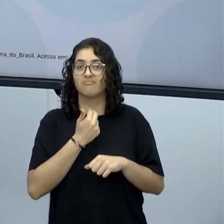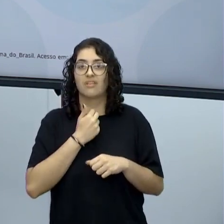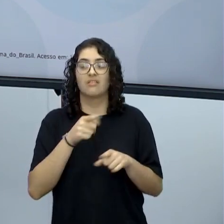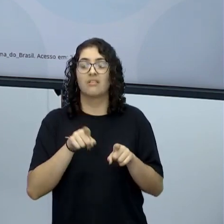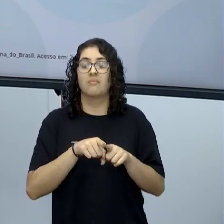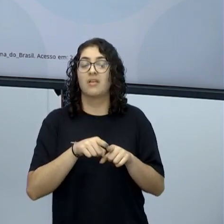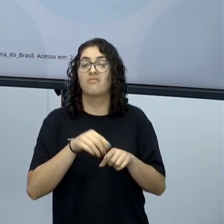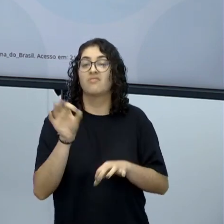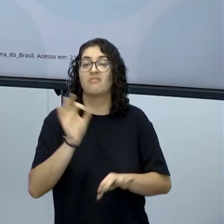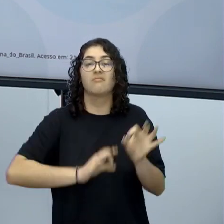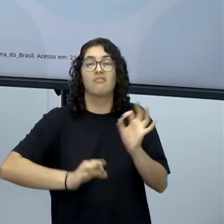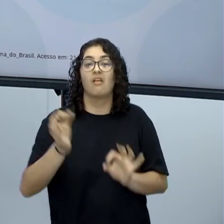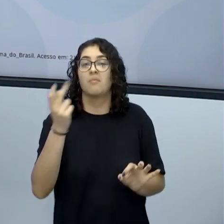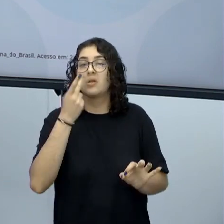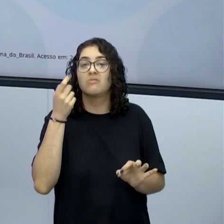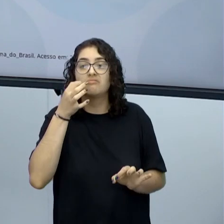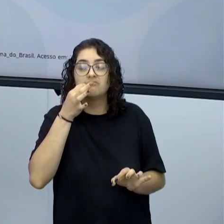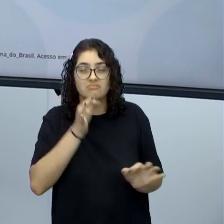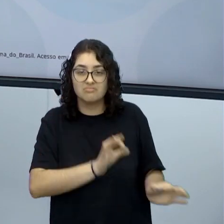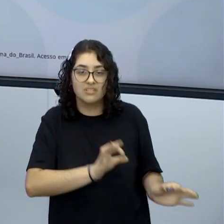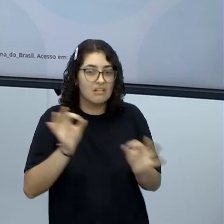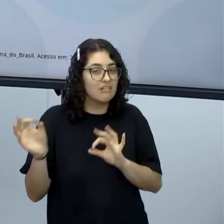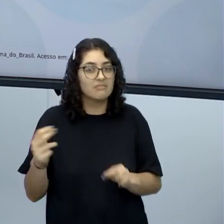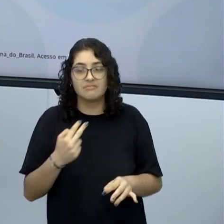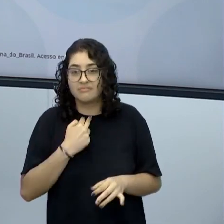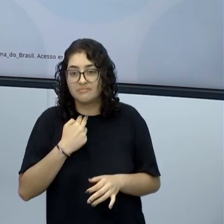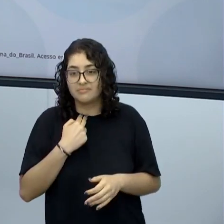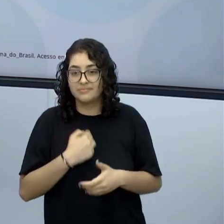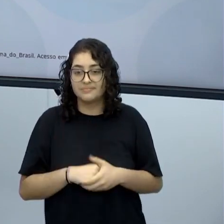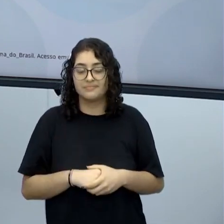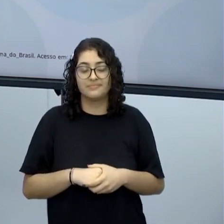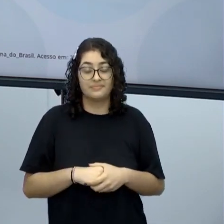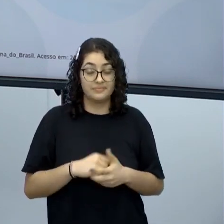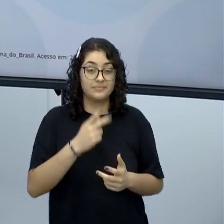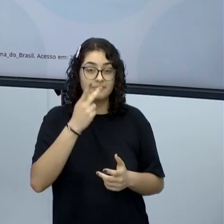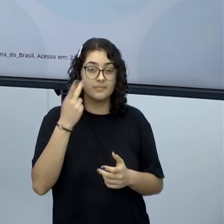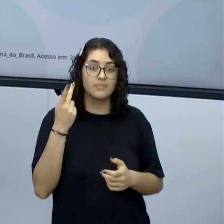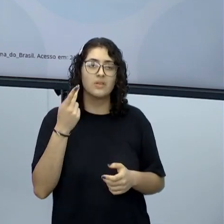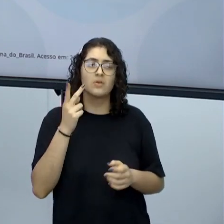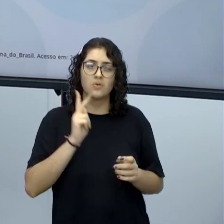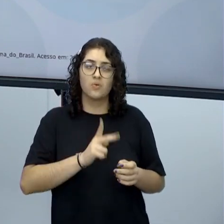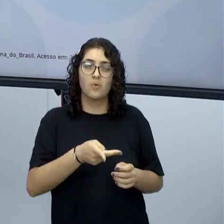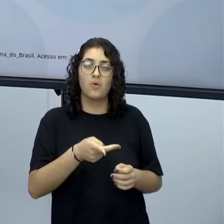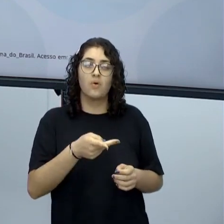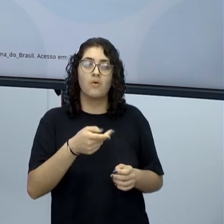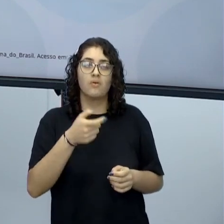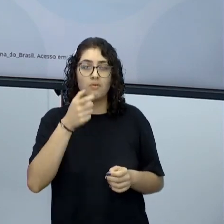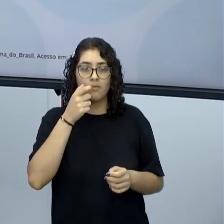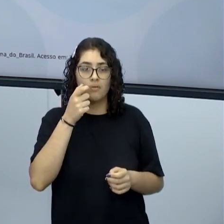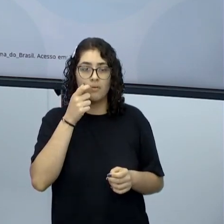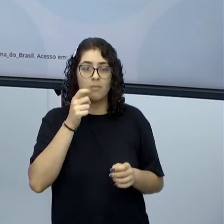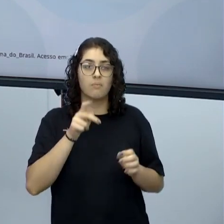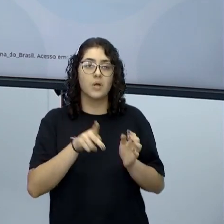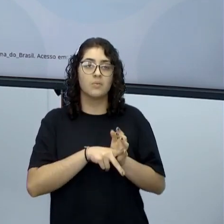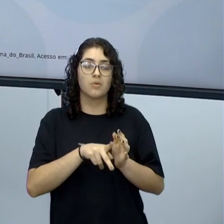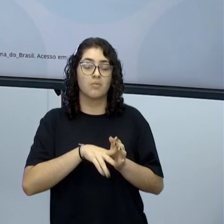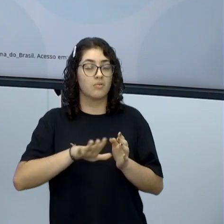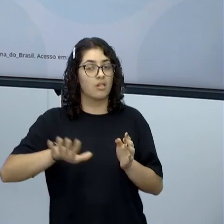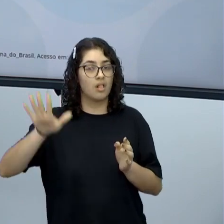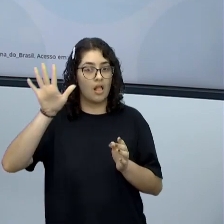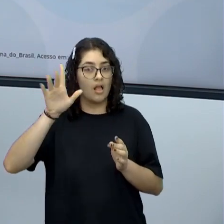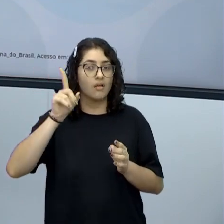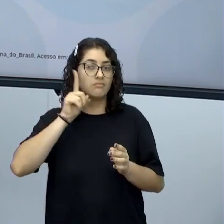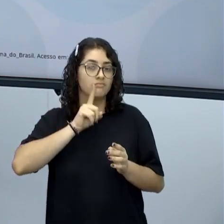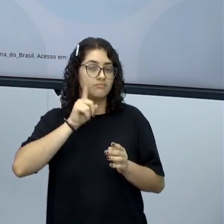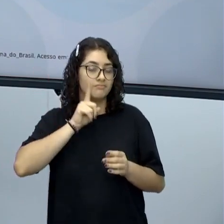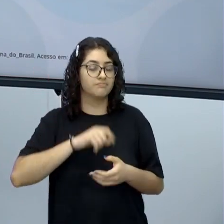que é um problema, porque o cinema nunca deixou de ser popular. As pessoas continuaram vendo filmes, mas filmes norte-americanos. Tá